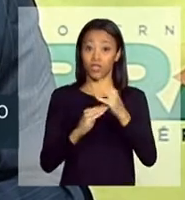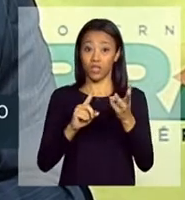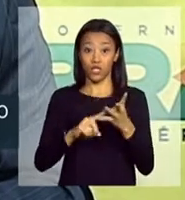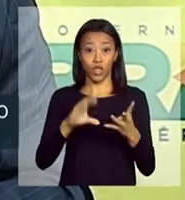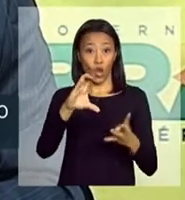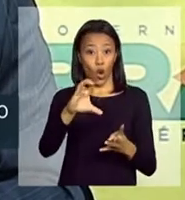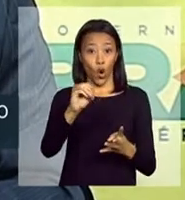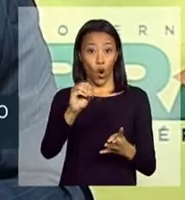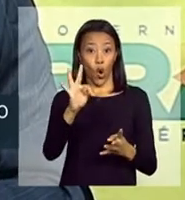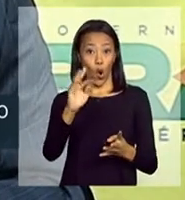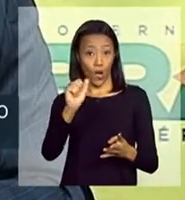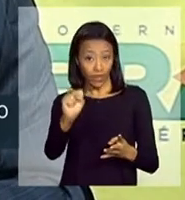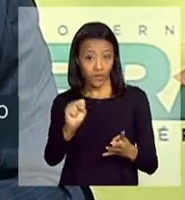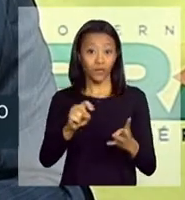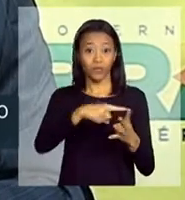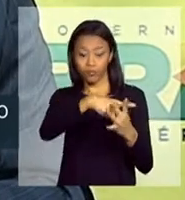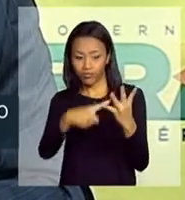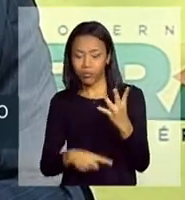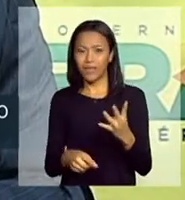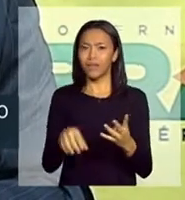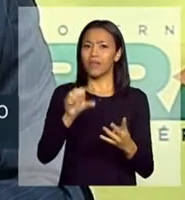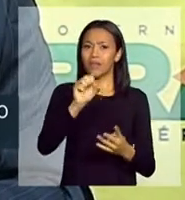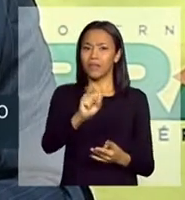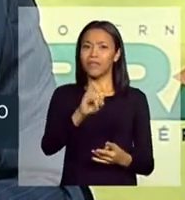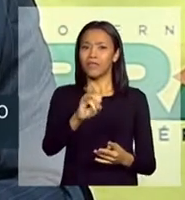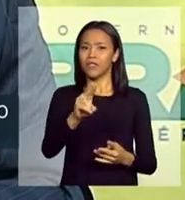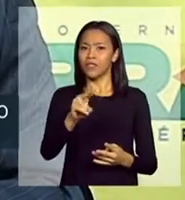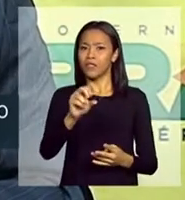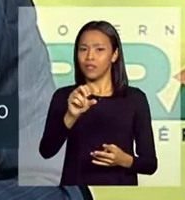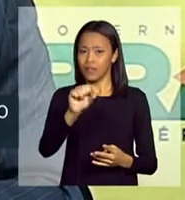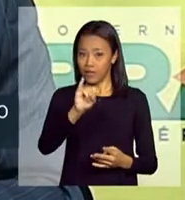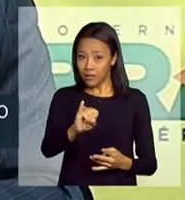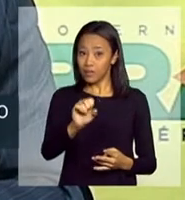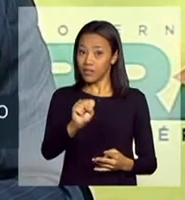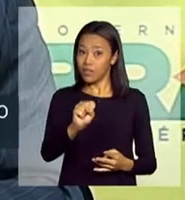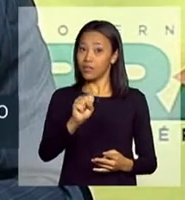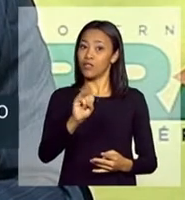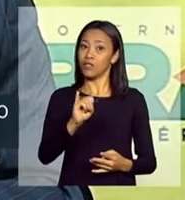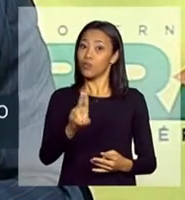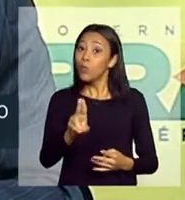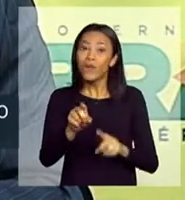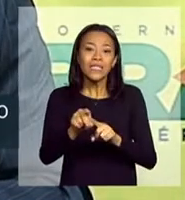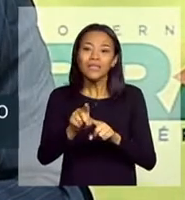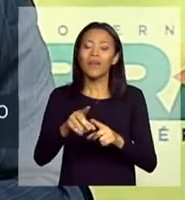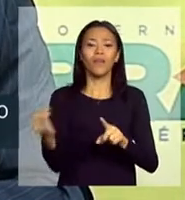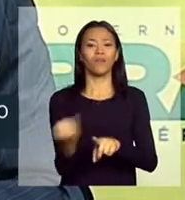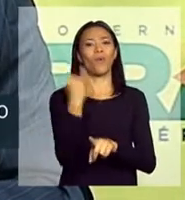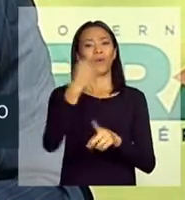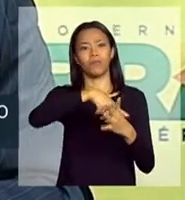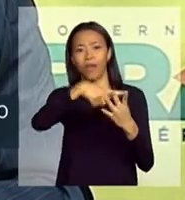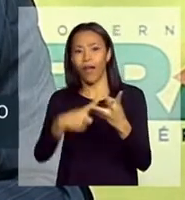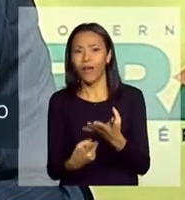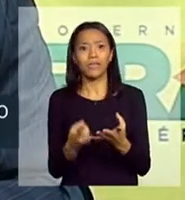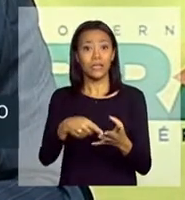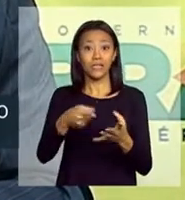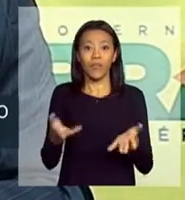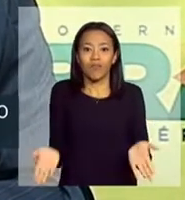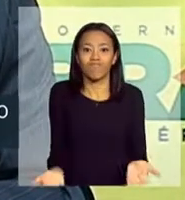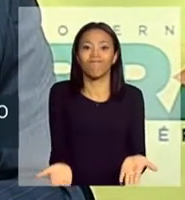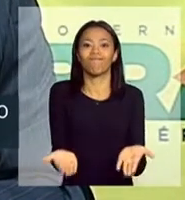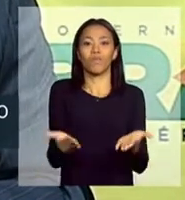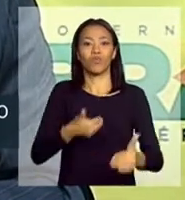do Sisu Lu a resposta é essa e e o Brasil estudando mais é um passo indispensável para o desenvolvimento